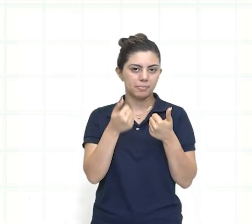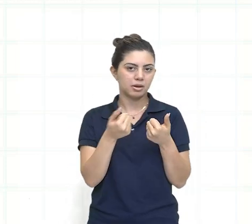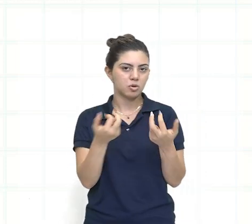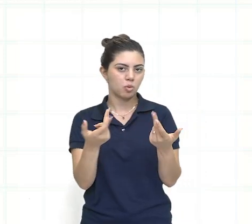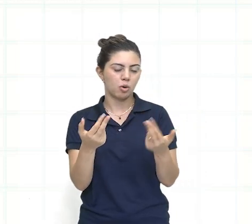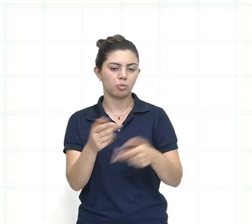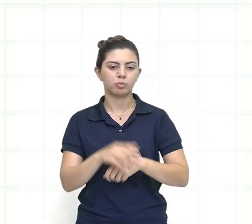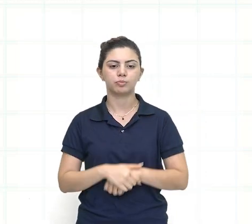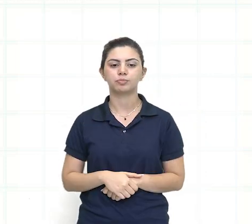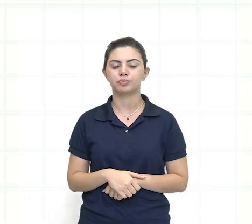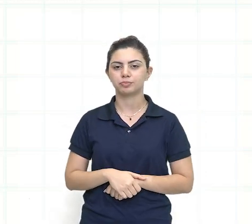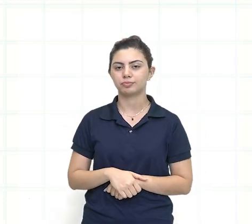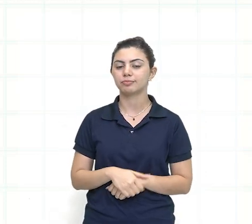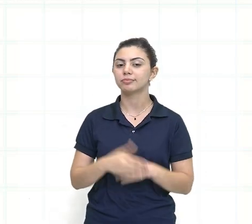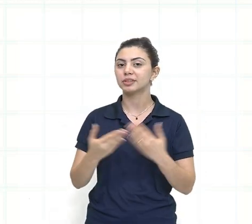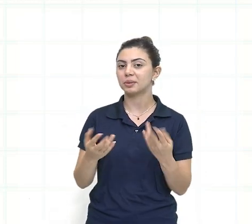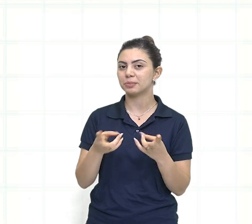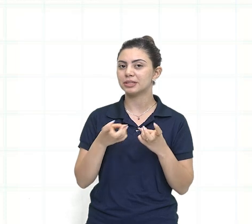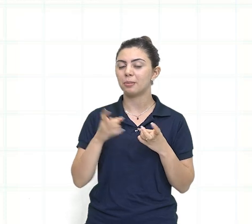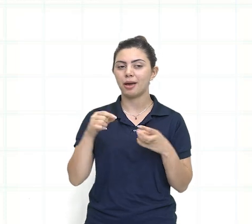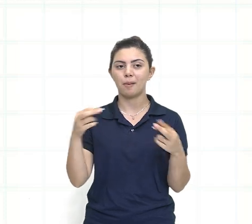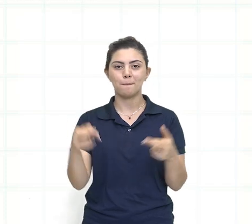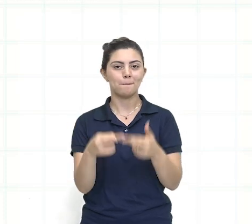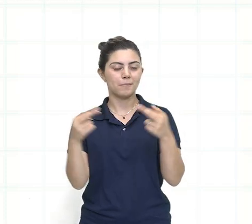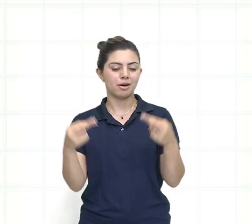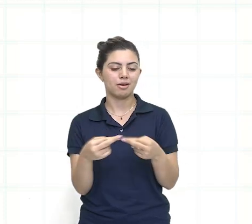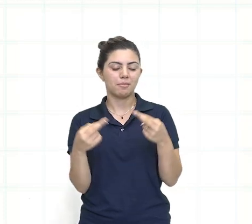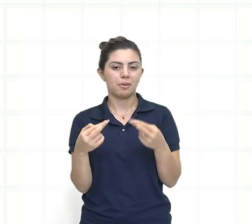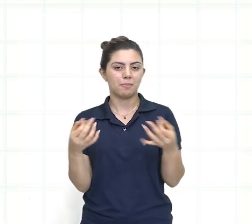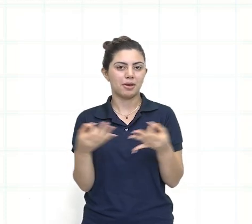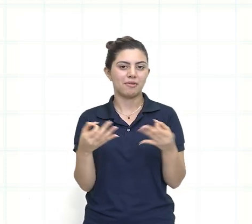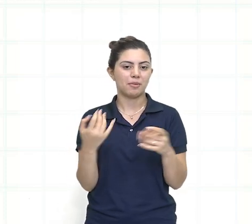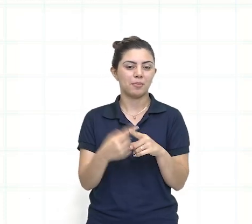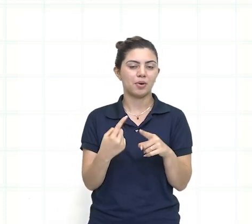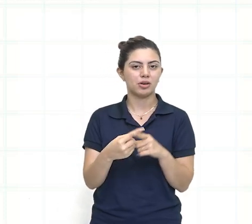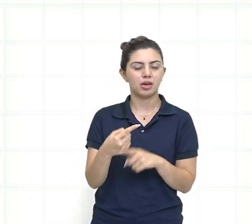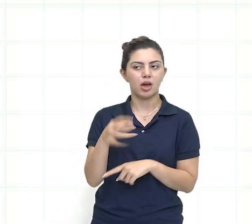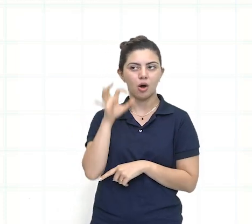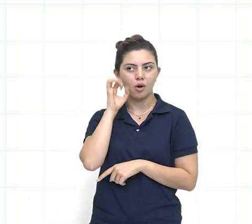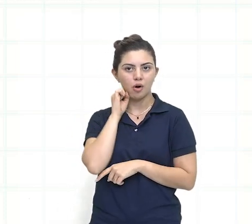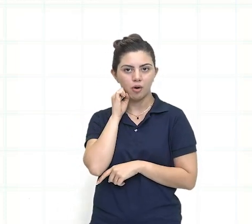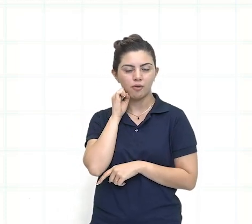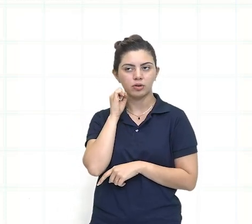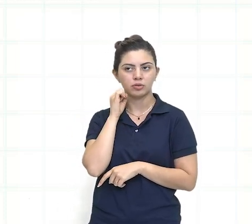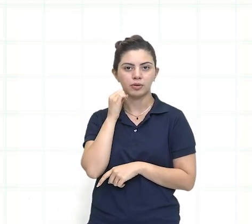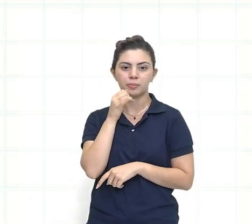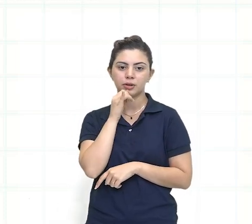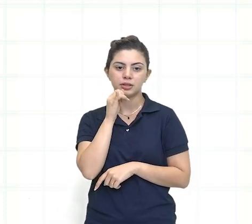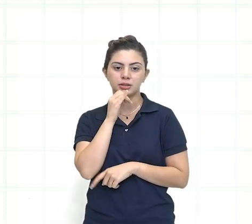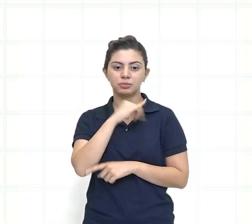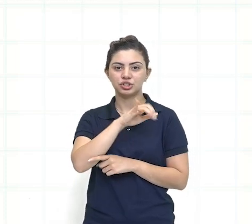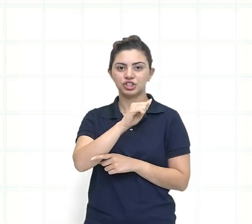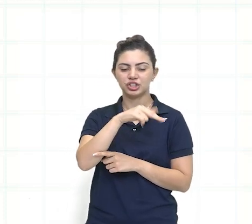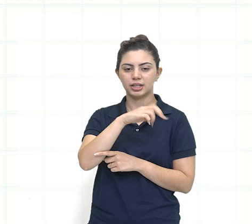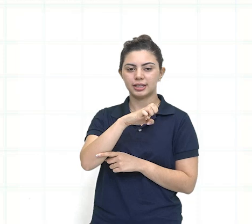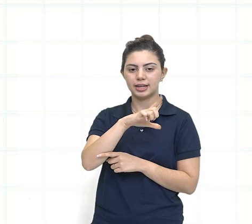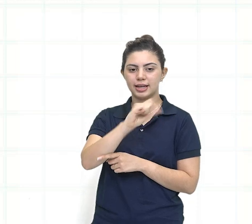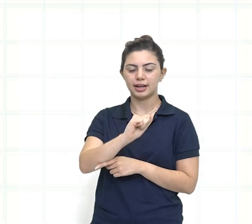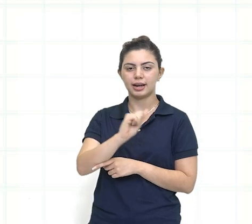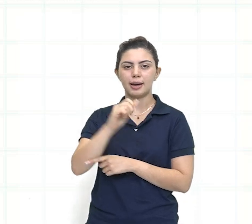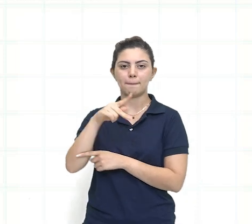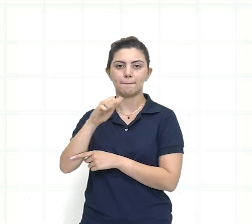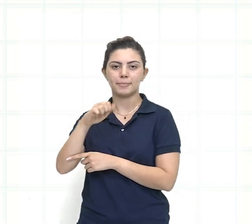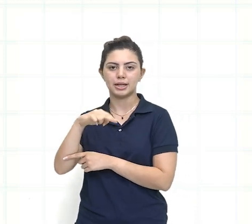igual. Então, aqui nós temos o quê? Uma rima perfeita, porque o som é o mesmo. Quando eu digo janela, panela,